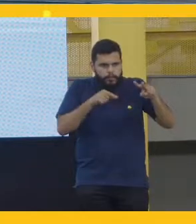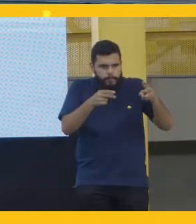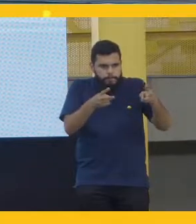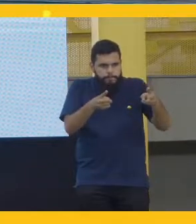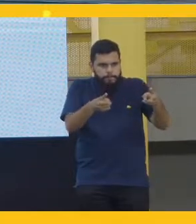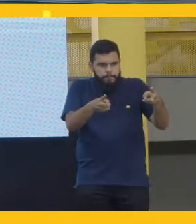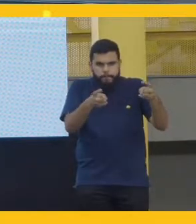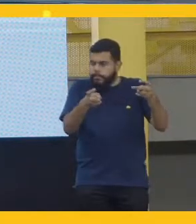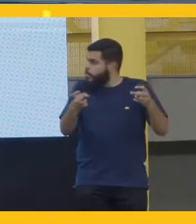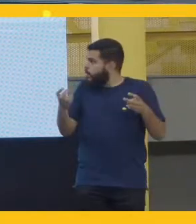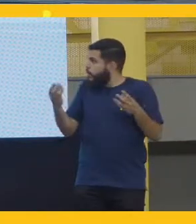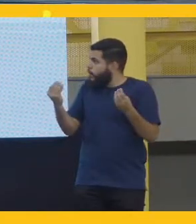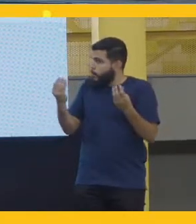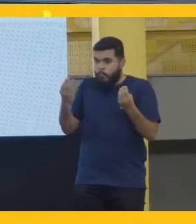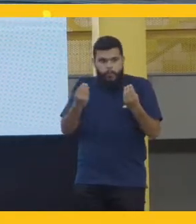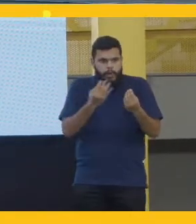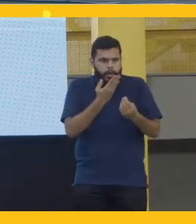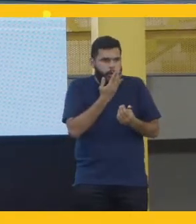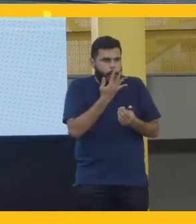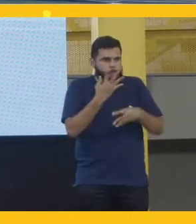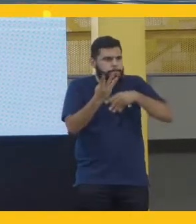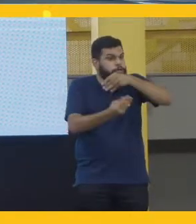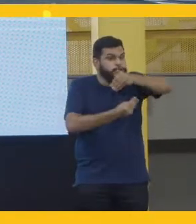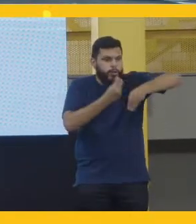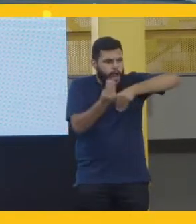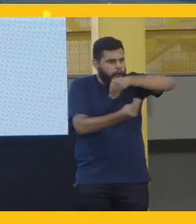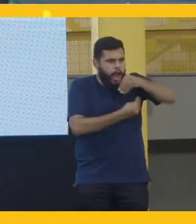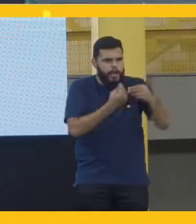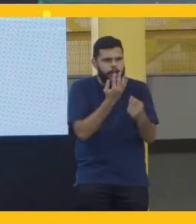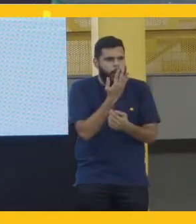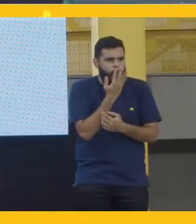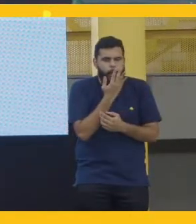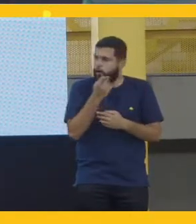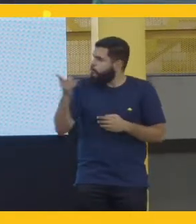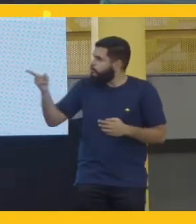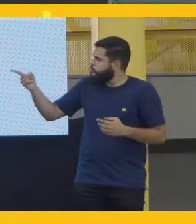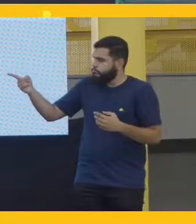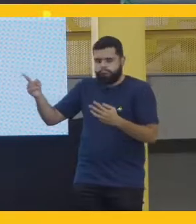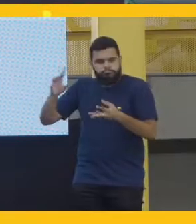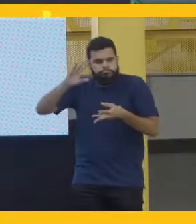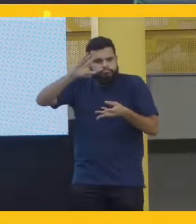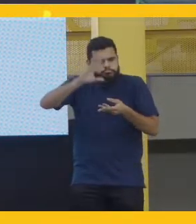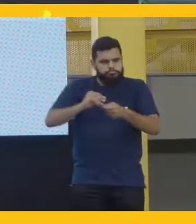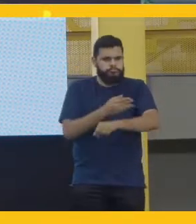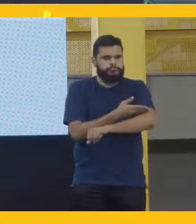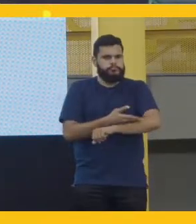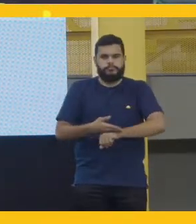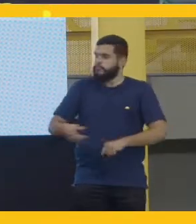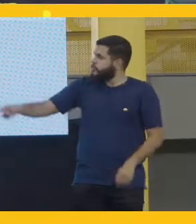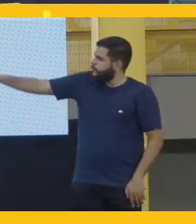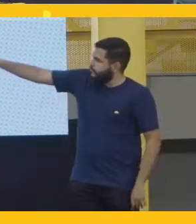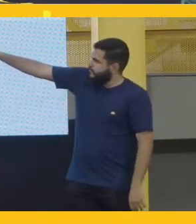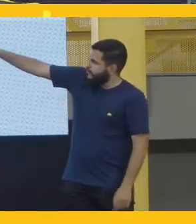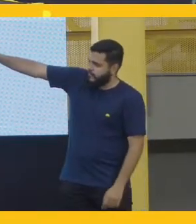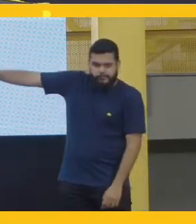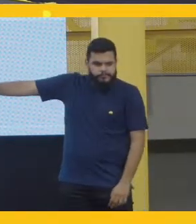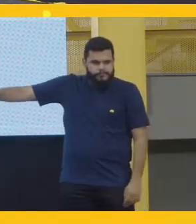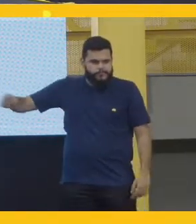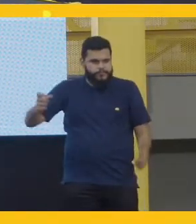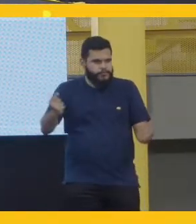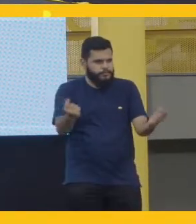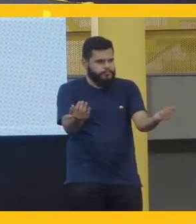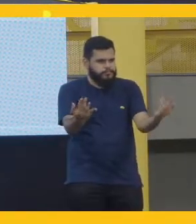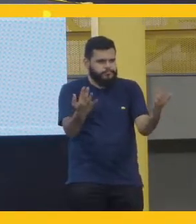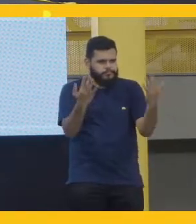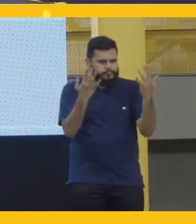recebem simultaneamente todas as cores do arco-íris. Vermelho, alaranjado, amarelo, verde, azul, anil e violeta. E aqueles que tinha no meio do